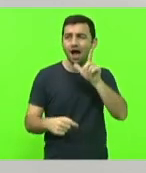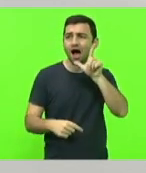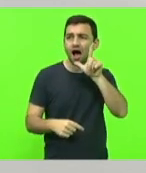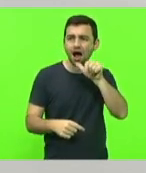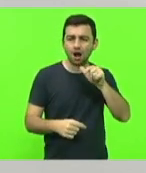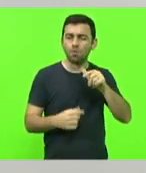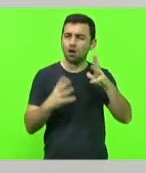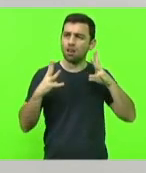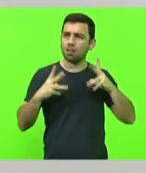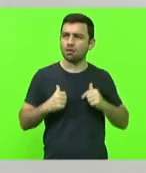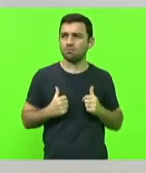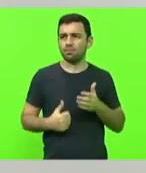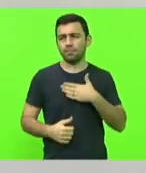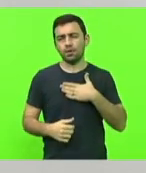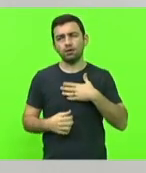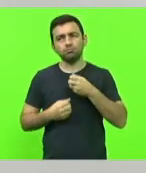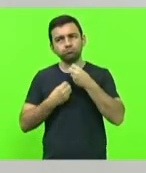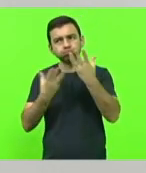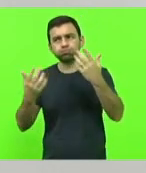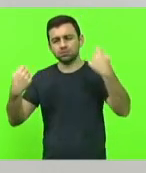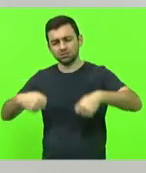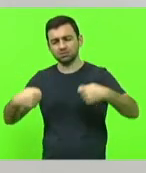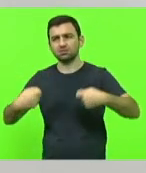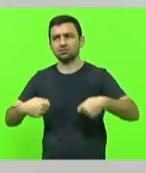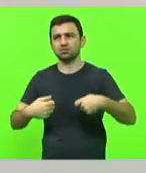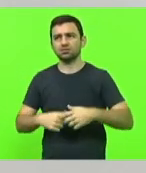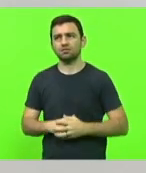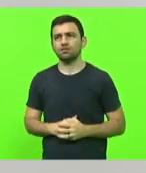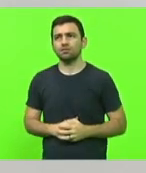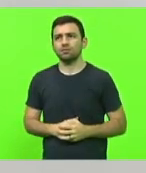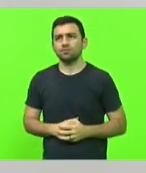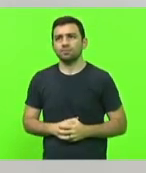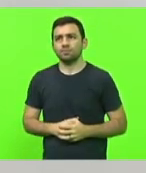meu desabafo que eu preciso fazer, senhor presidente.